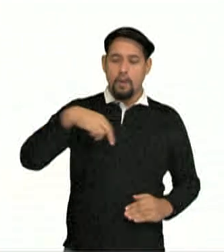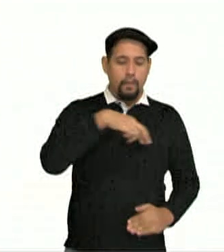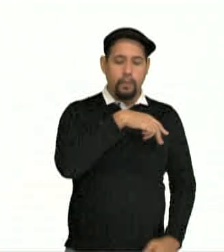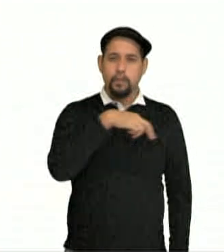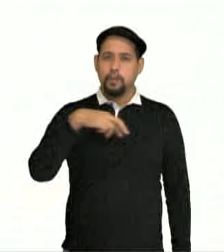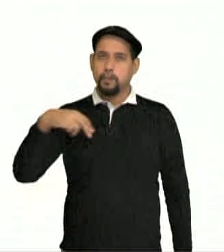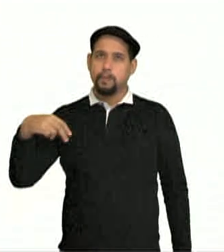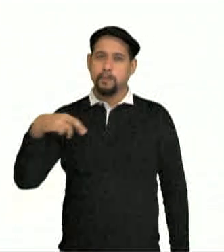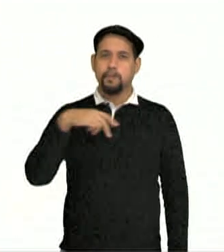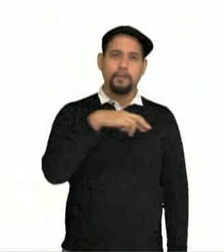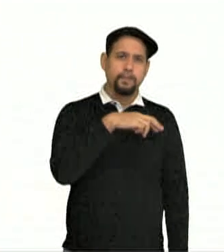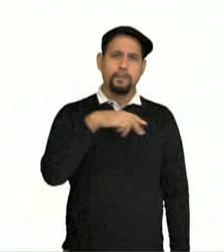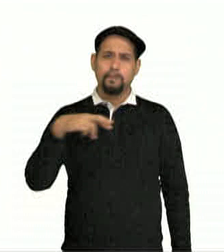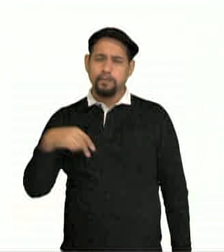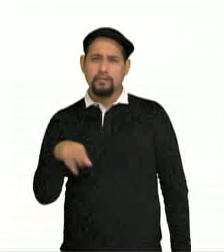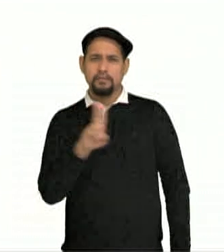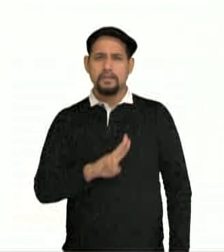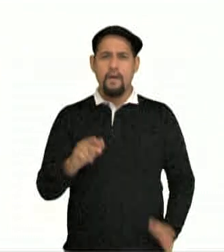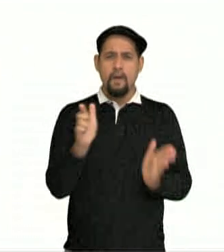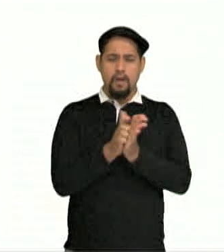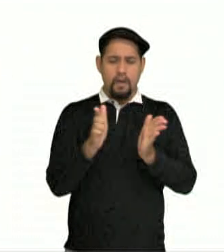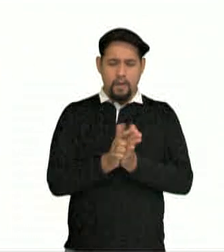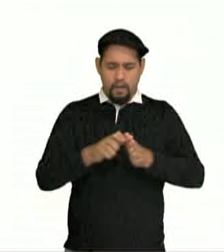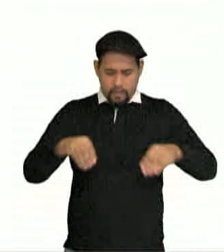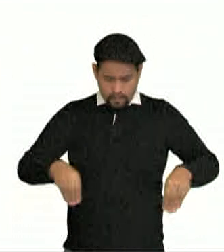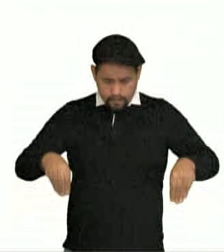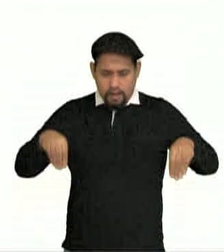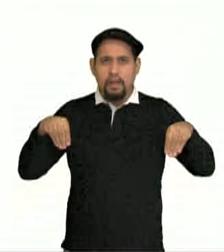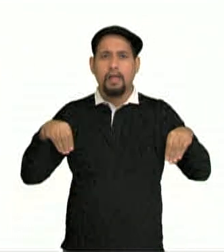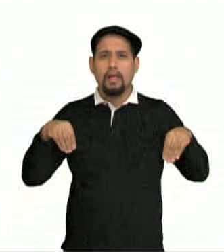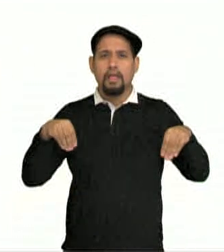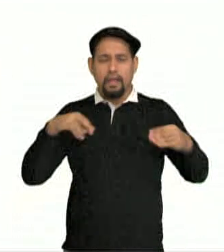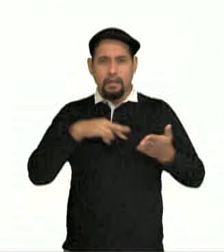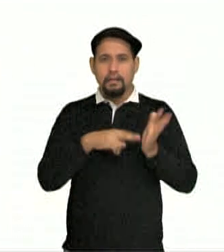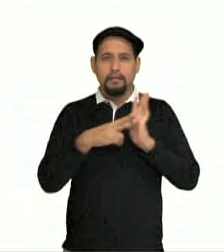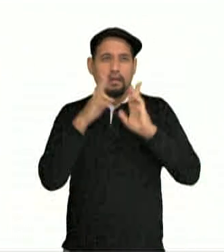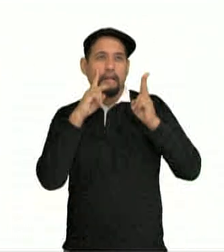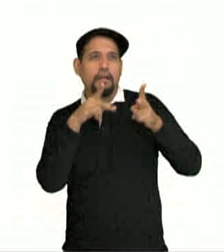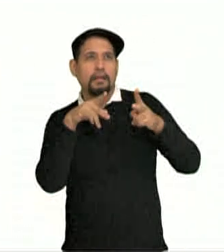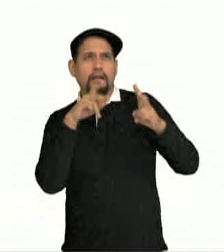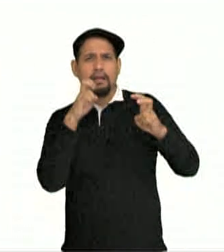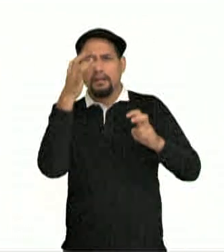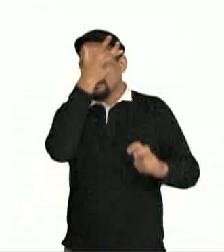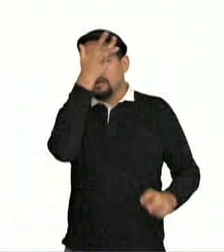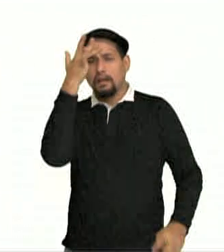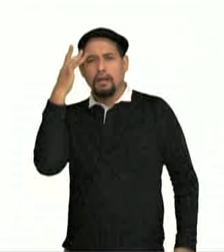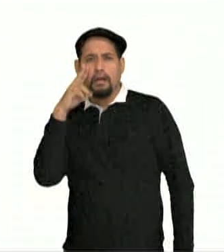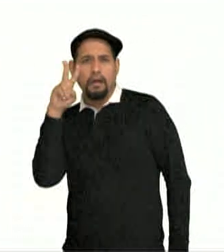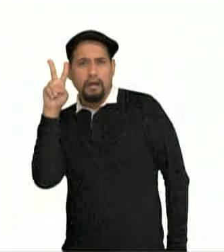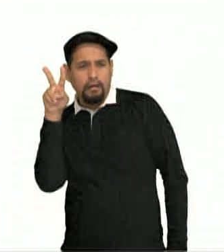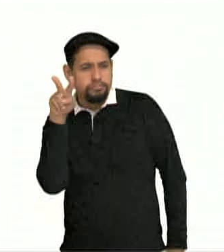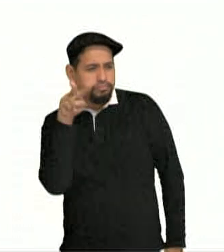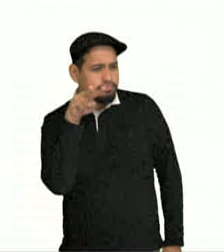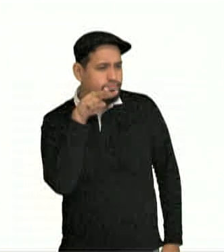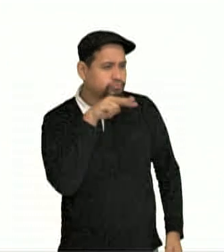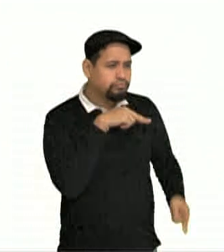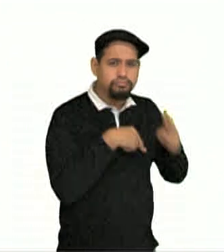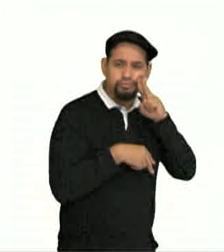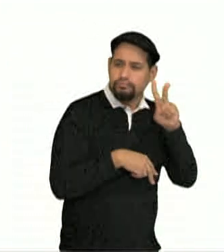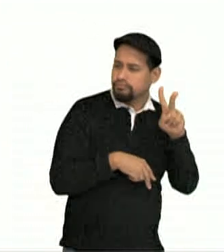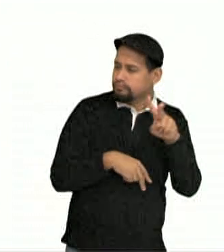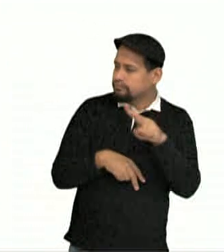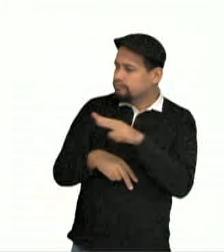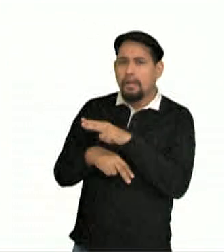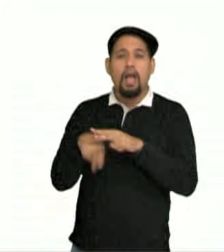outro. Carregava um cartaz, cujos dizeres atraíam a atenção dos passeantes. Aqui mora